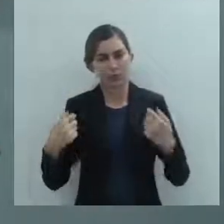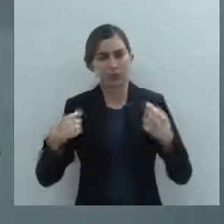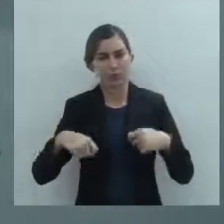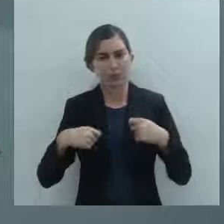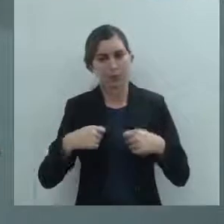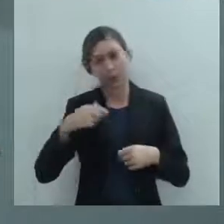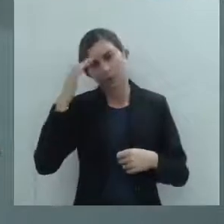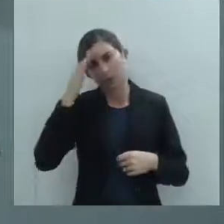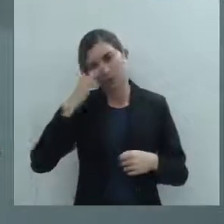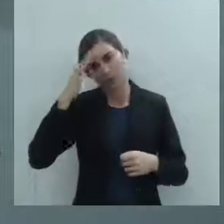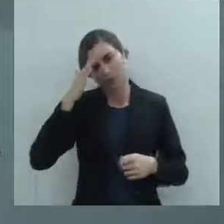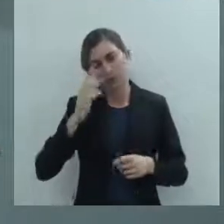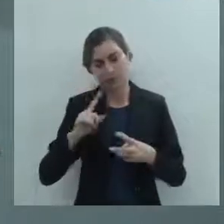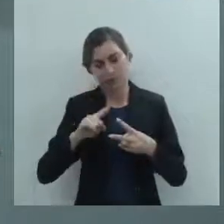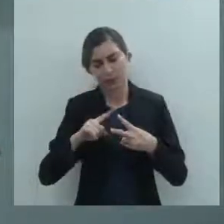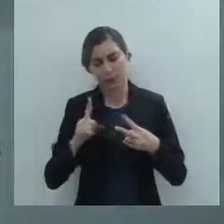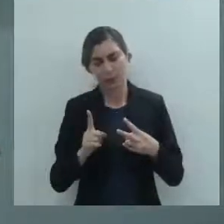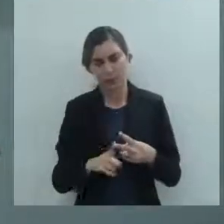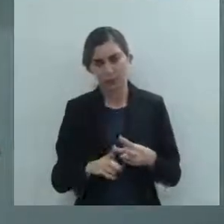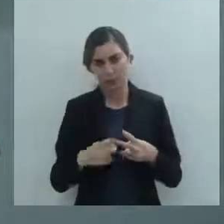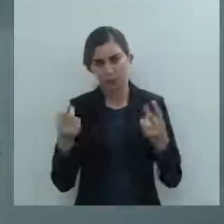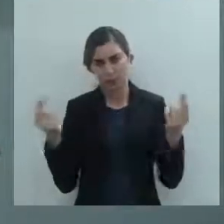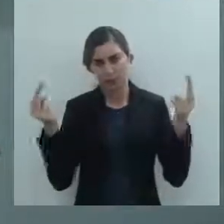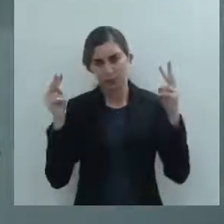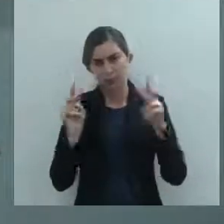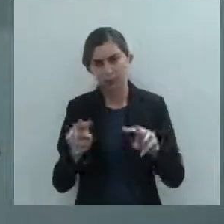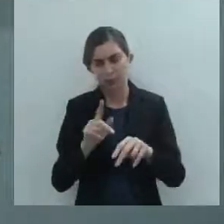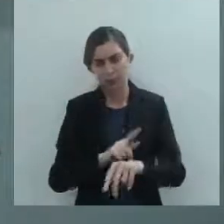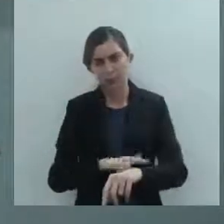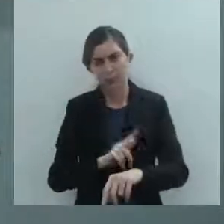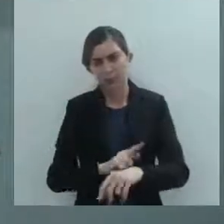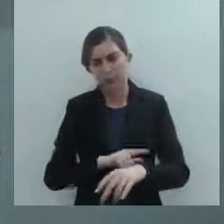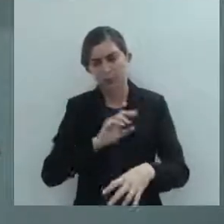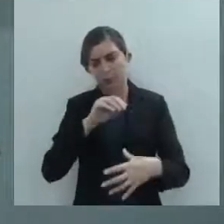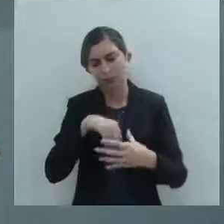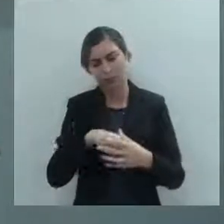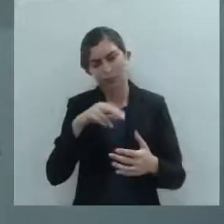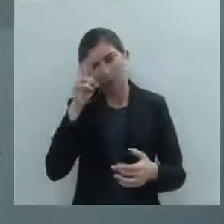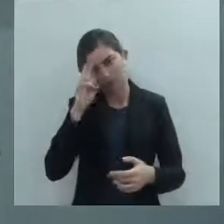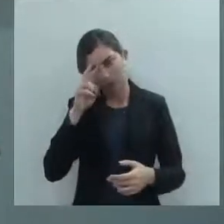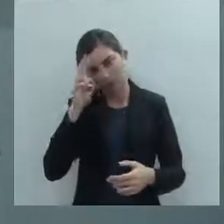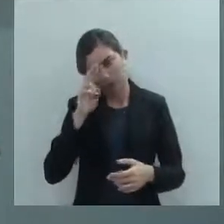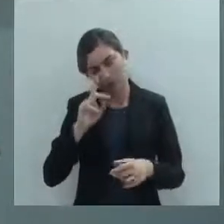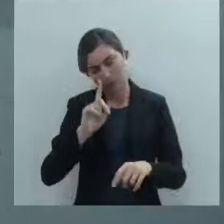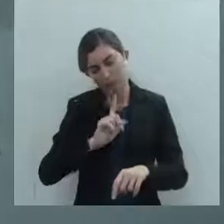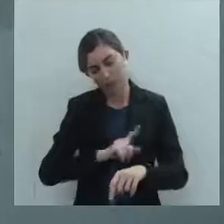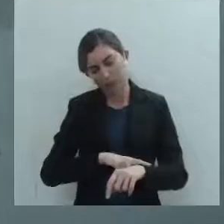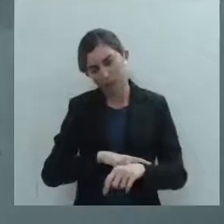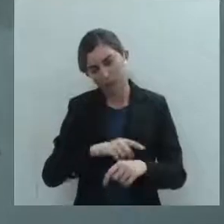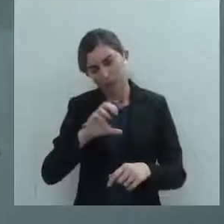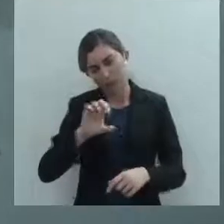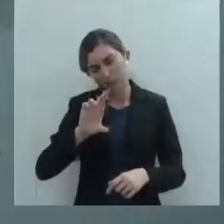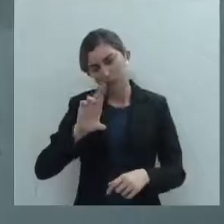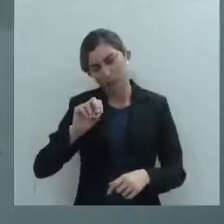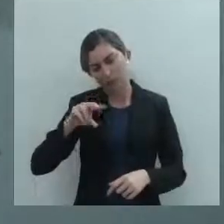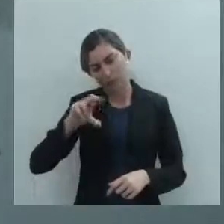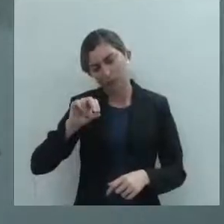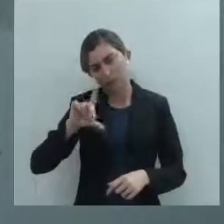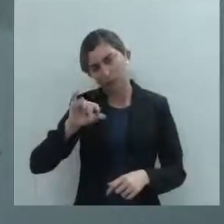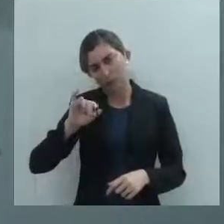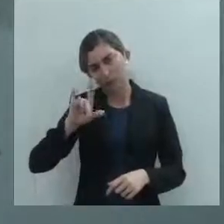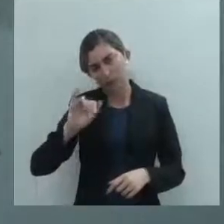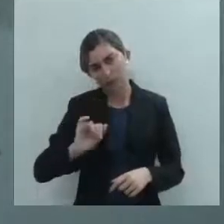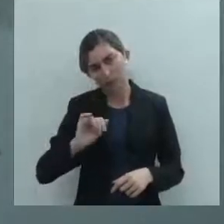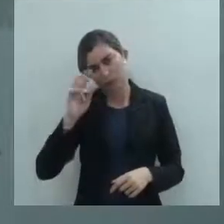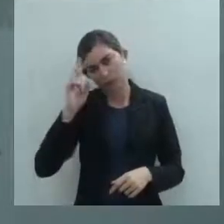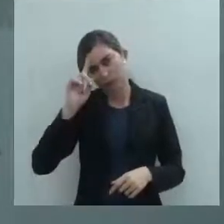entender que existem duas formas de enxergar o tempo dentro da história o tempo cronológico e o tempo